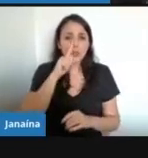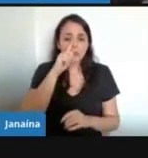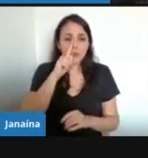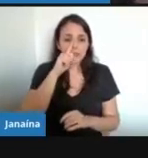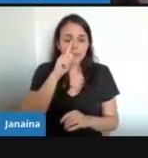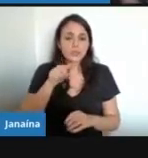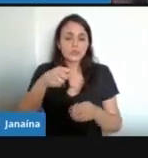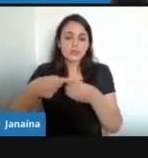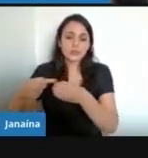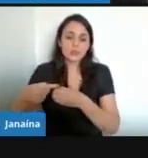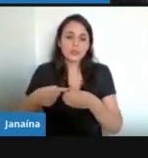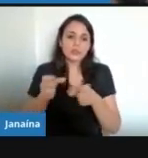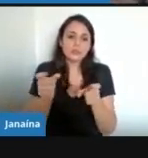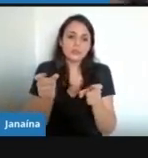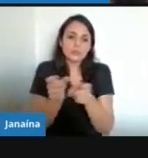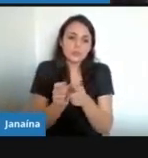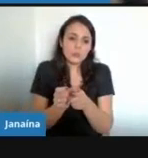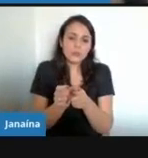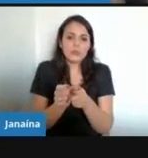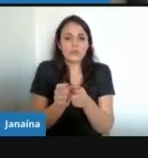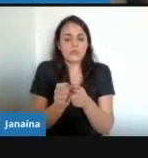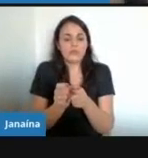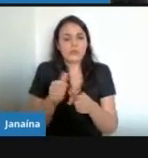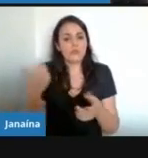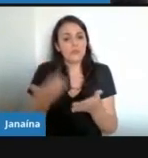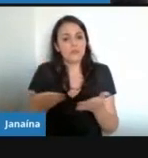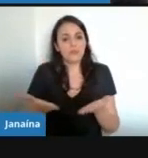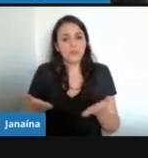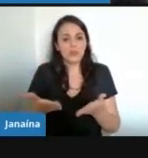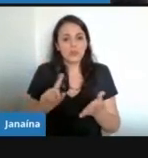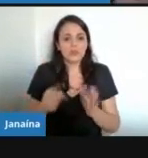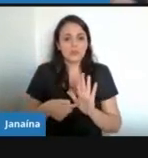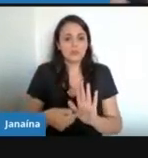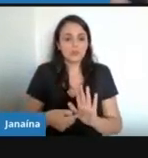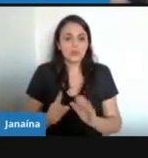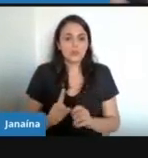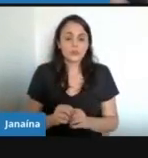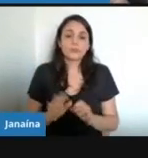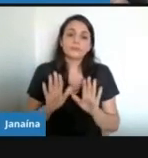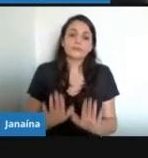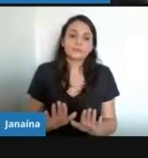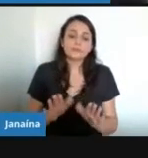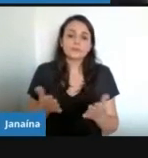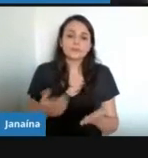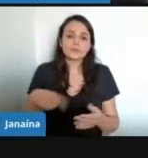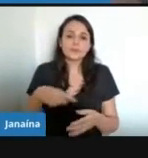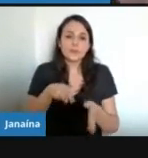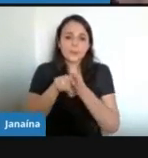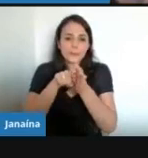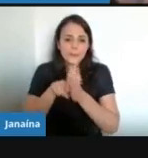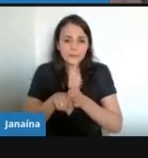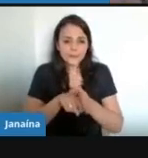os municípios de menor porte populacional até o presente momento. No entanto, quando nós analisamos